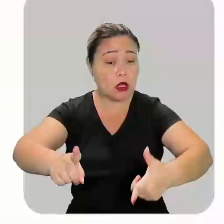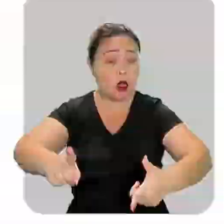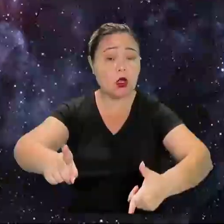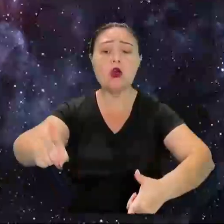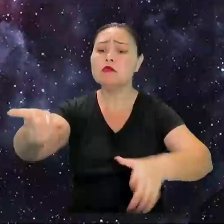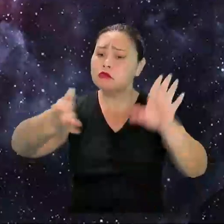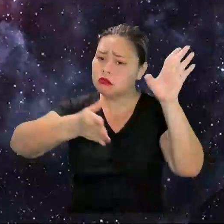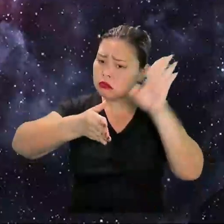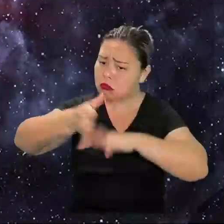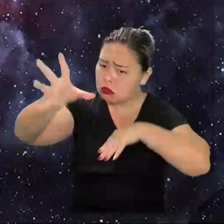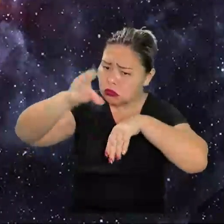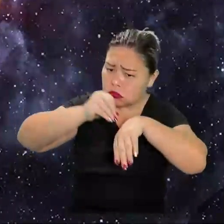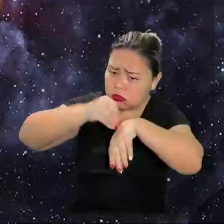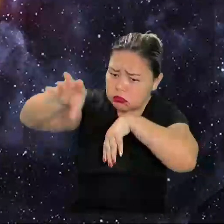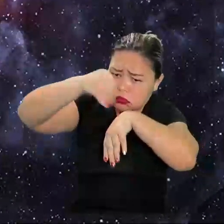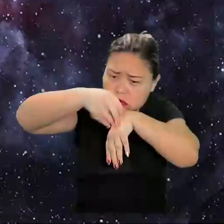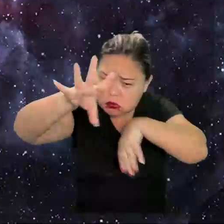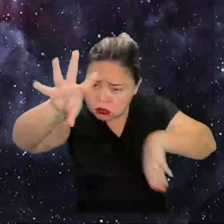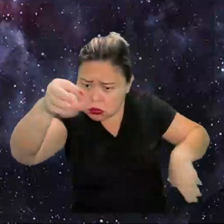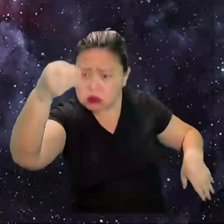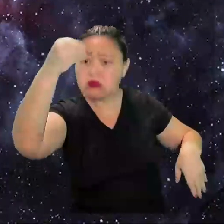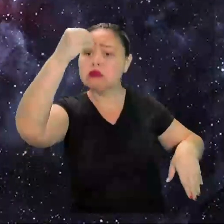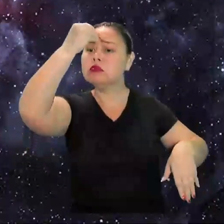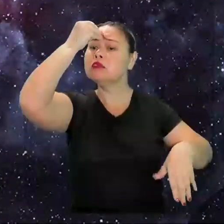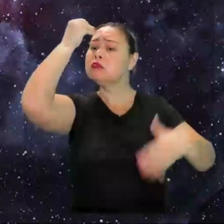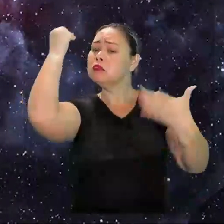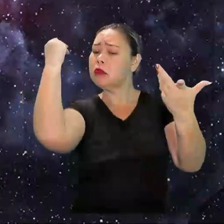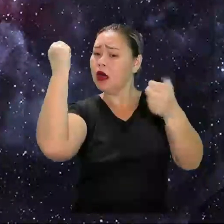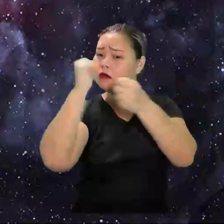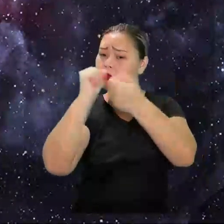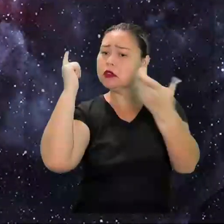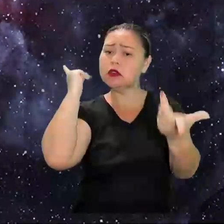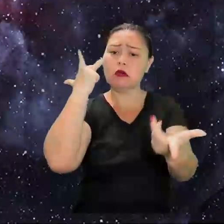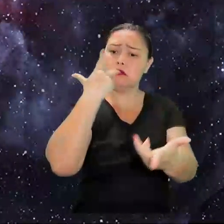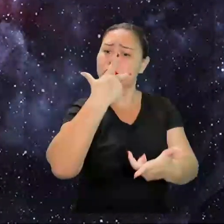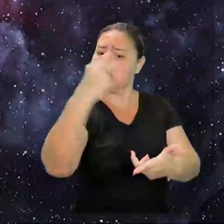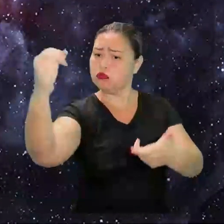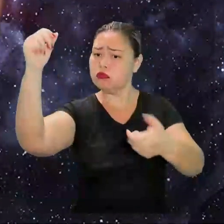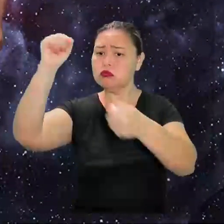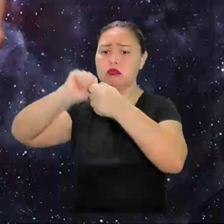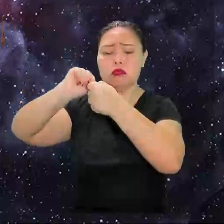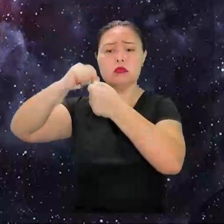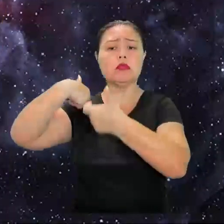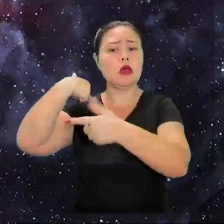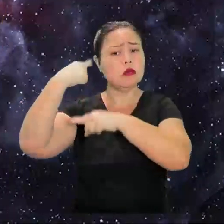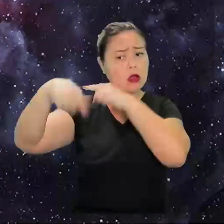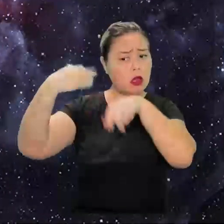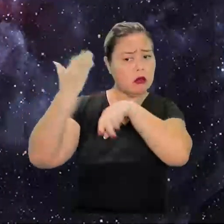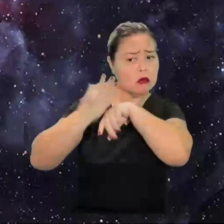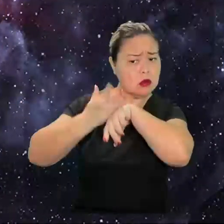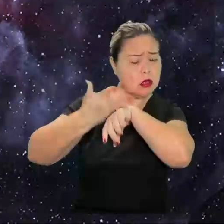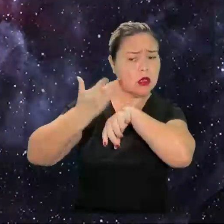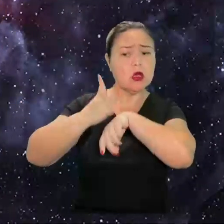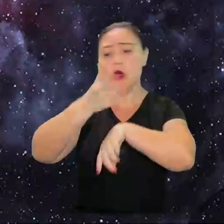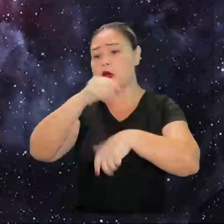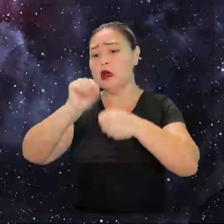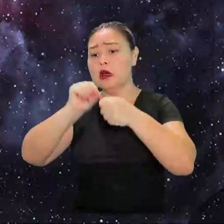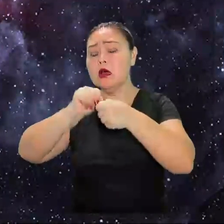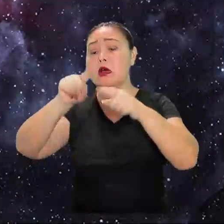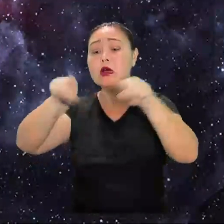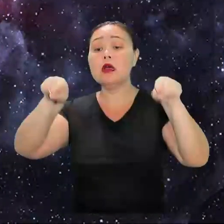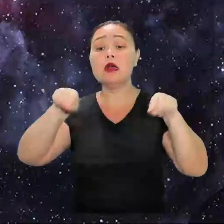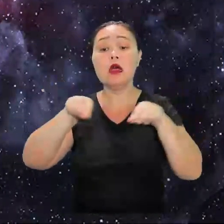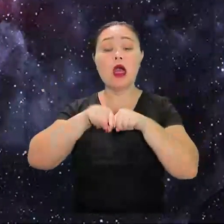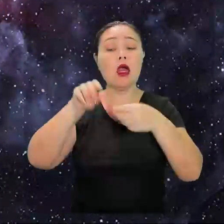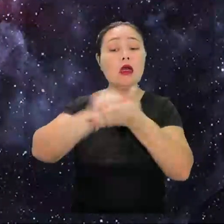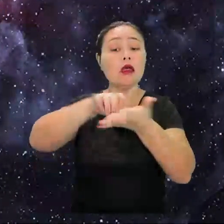siga as nossas dicas, os nossos macetes para ter um sucesso aí na prova do Enem. E agora vamos à prática. Vamos fazer as atividades de